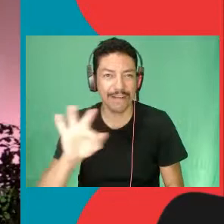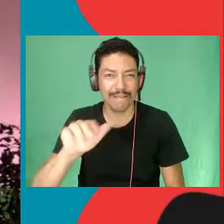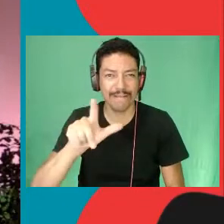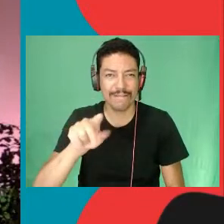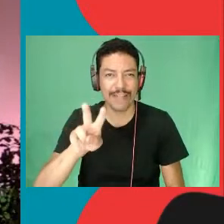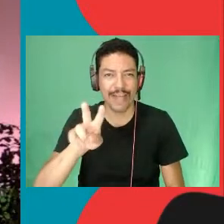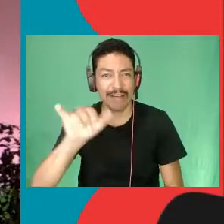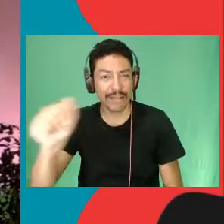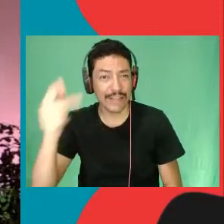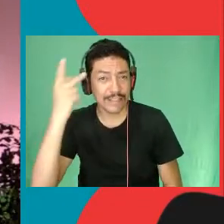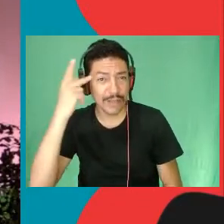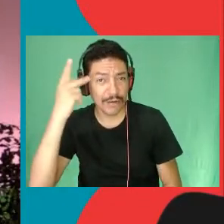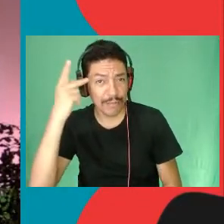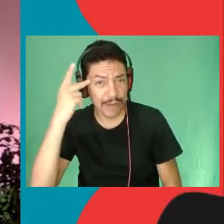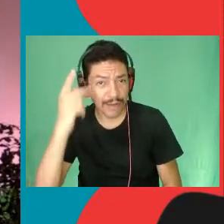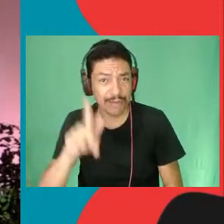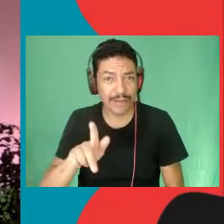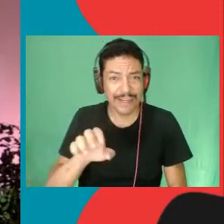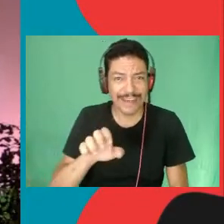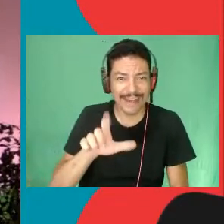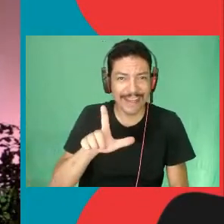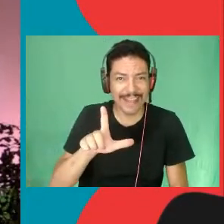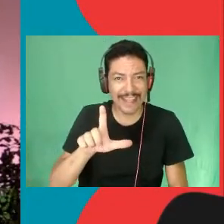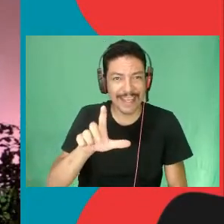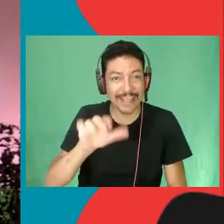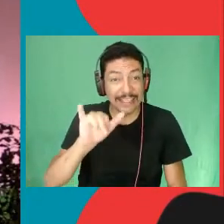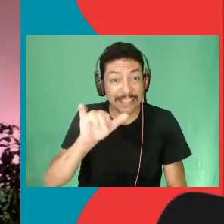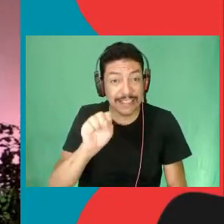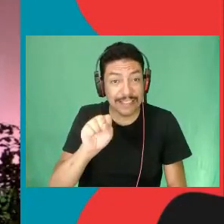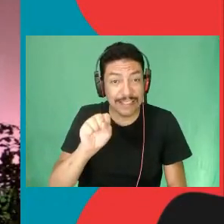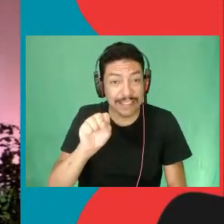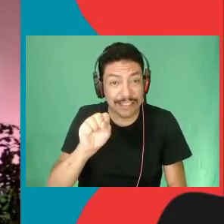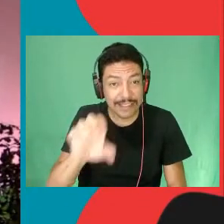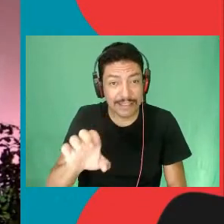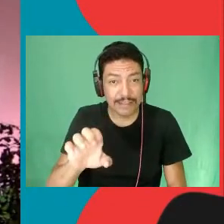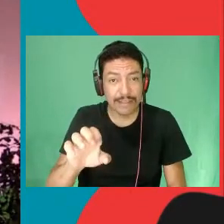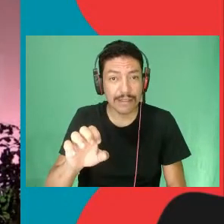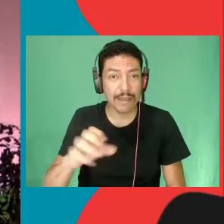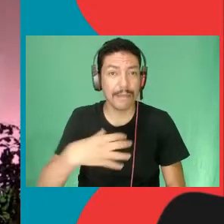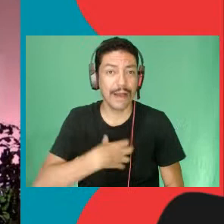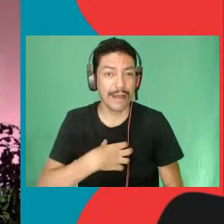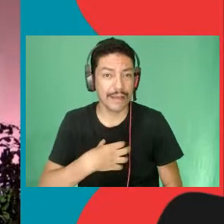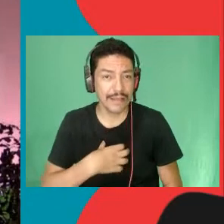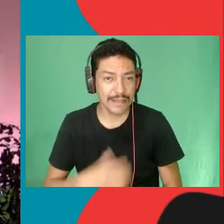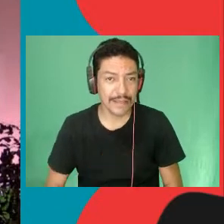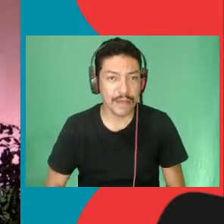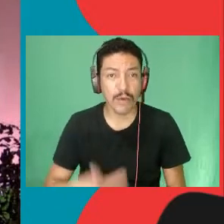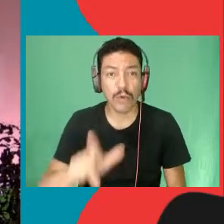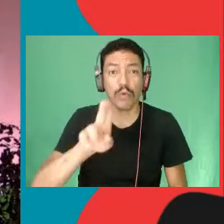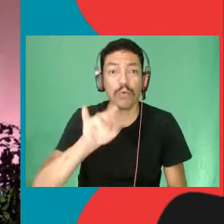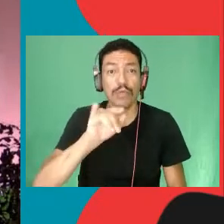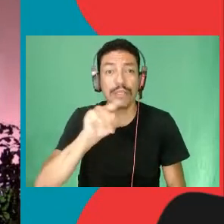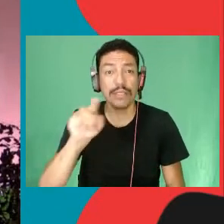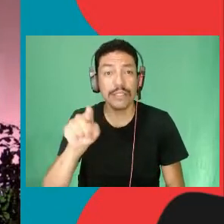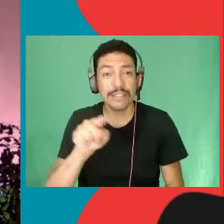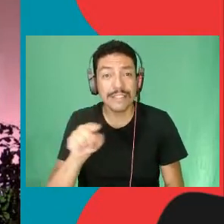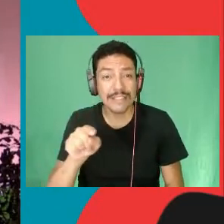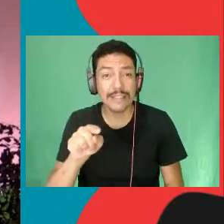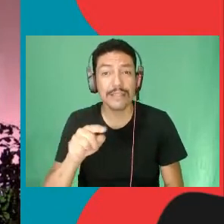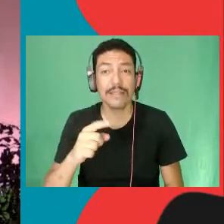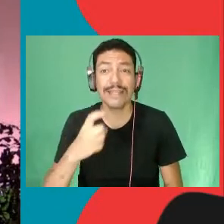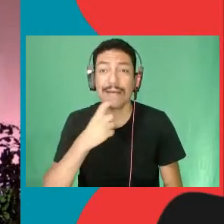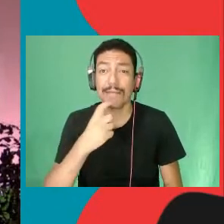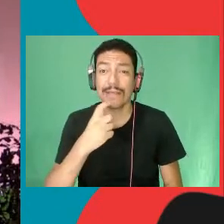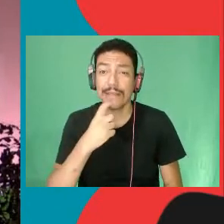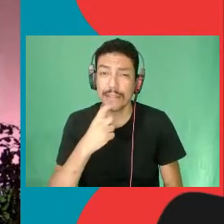Bahia. Luiz Ricardo, de Campinas. Que legal. Eu gosto de ver que a gente tem homens também participando com a